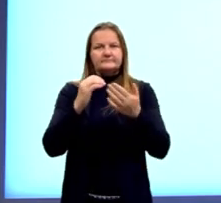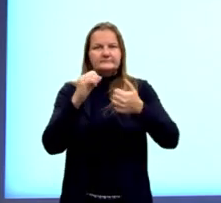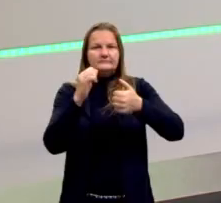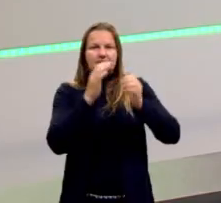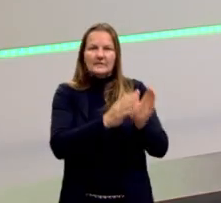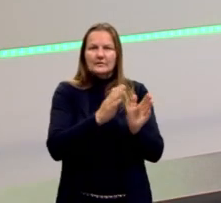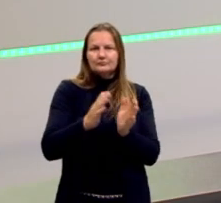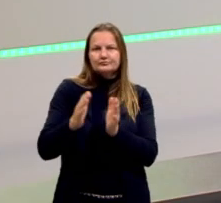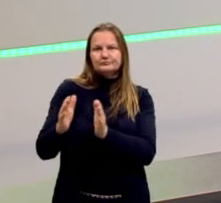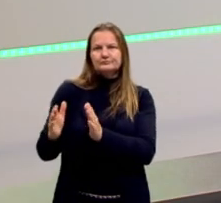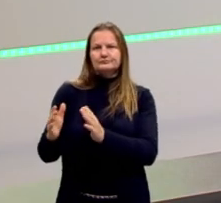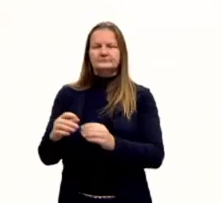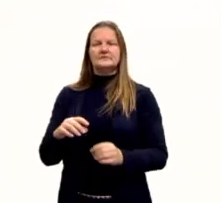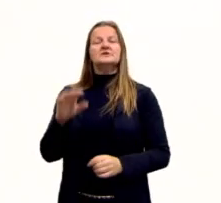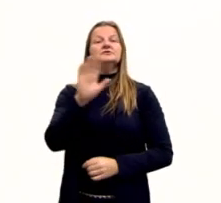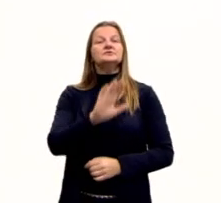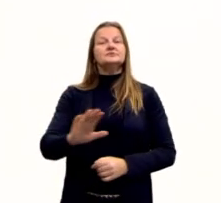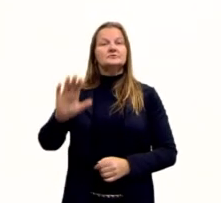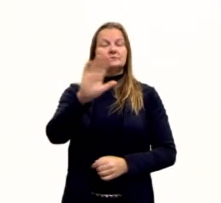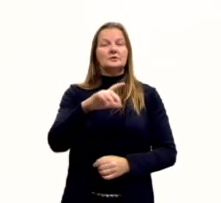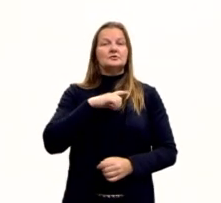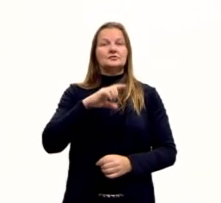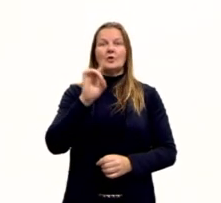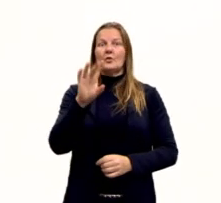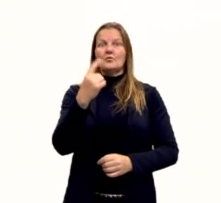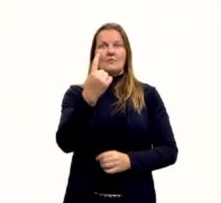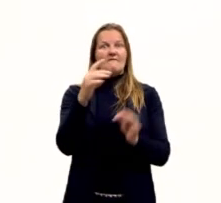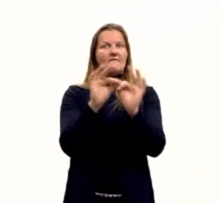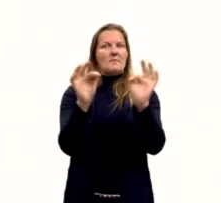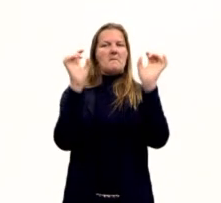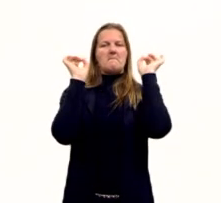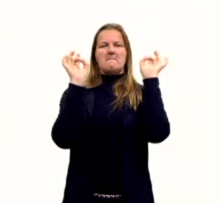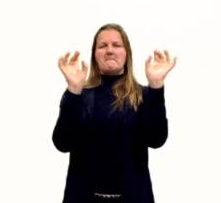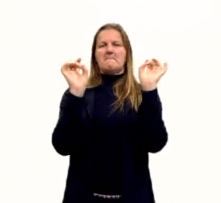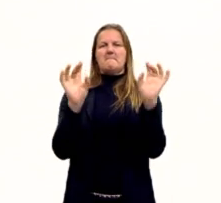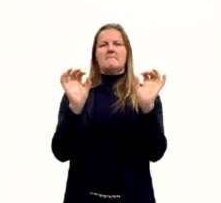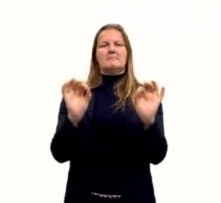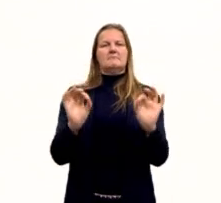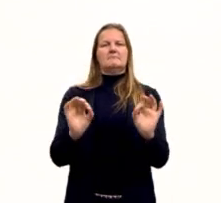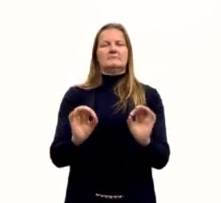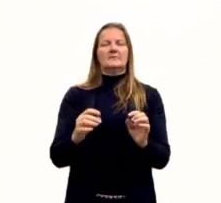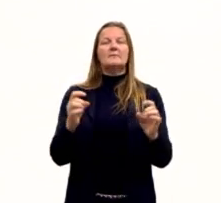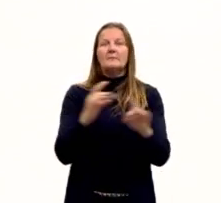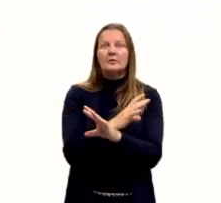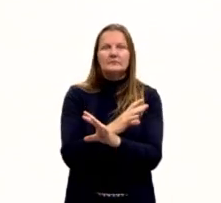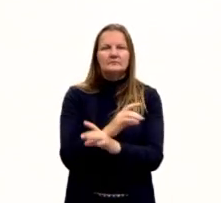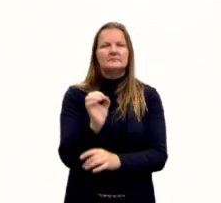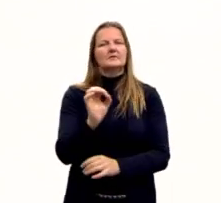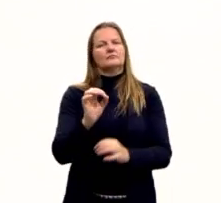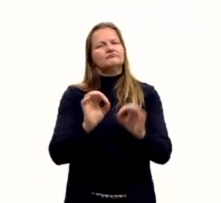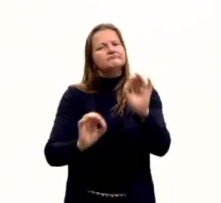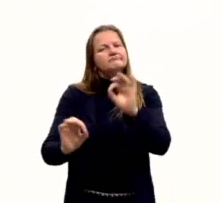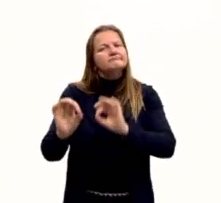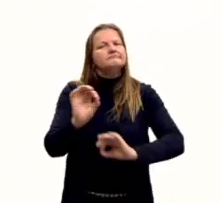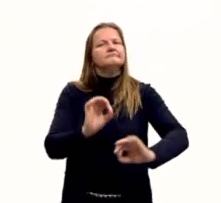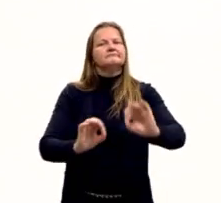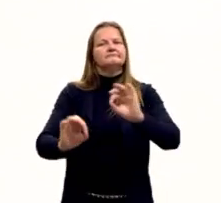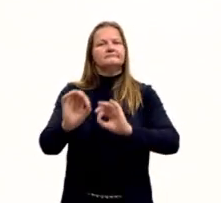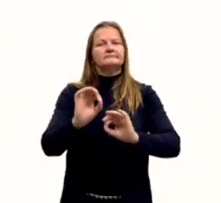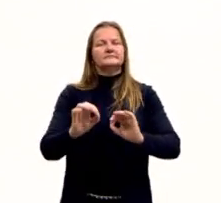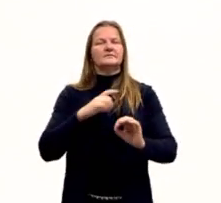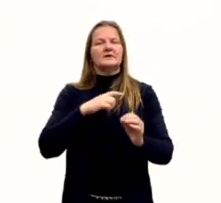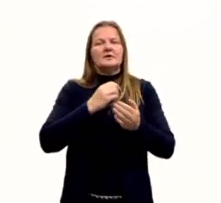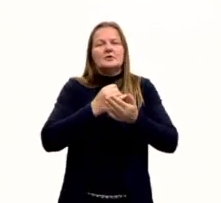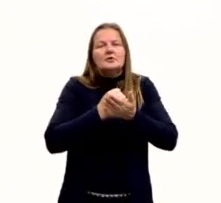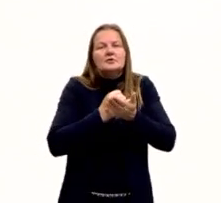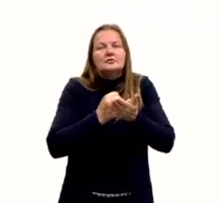geralmente na isso Lembrando que não existe uma fórmula perfeita para que as coisas aconteçam Tá mas a gente tem